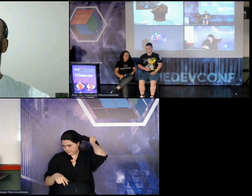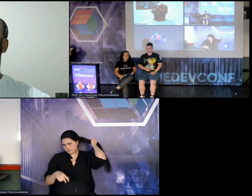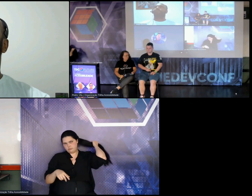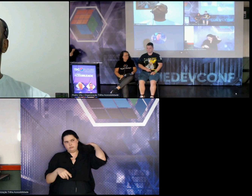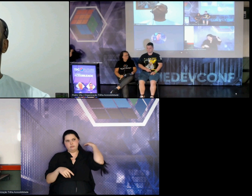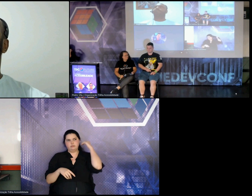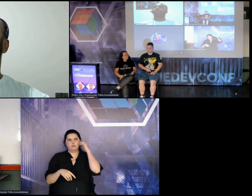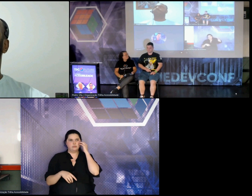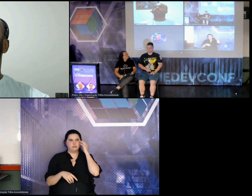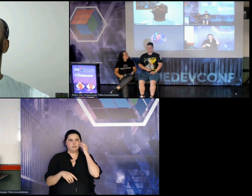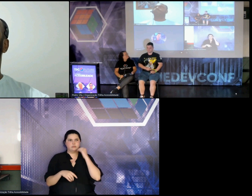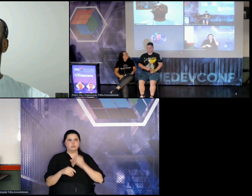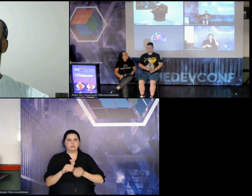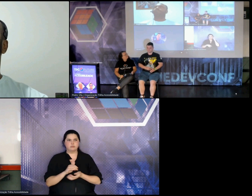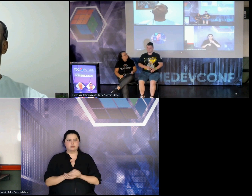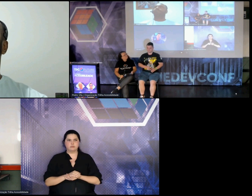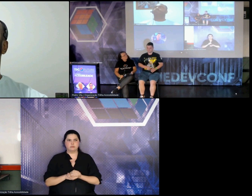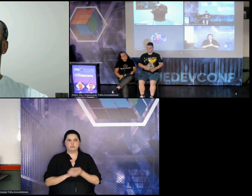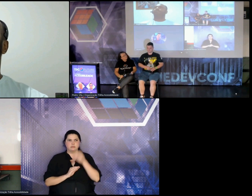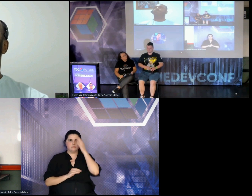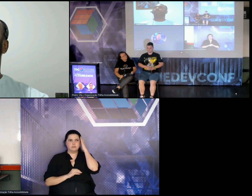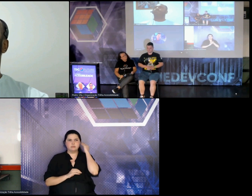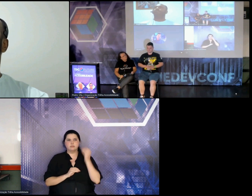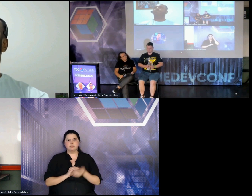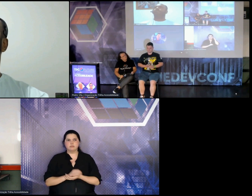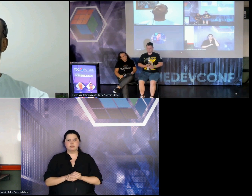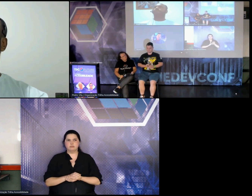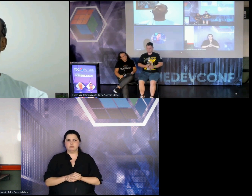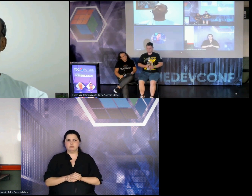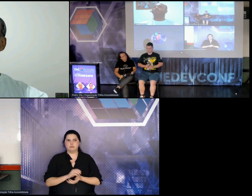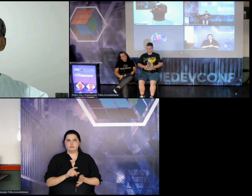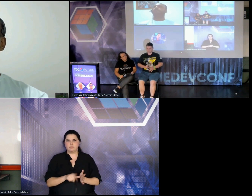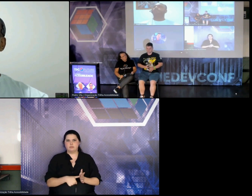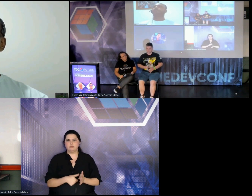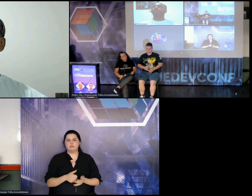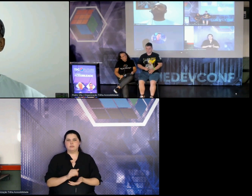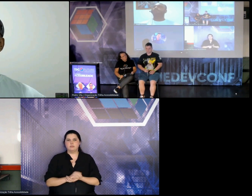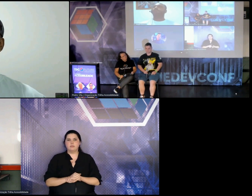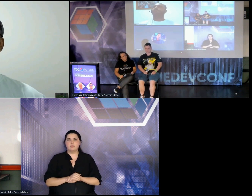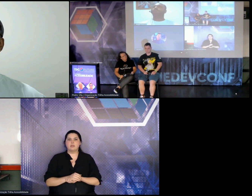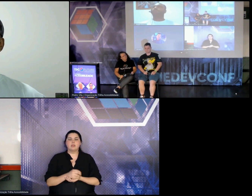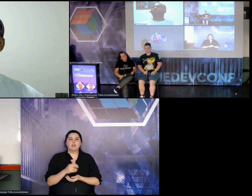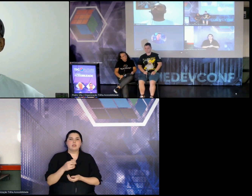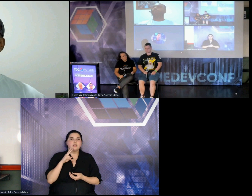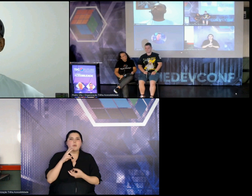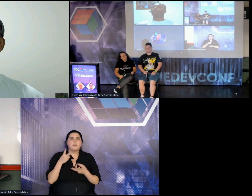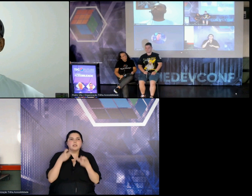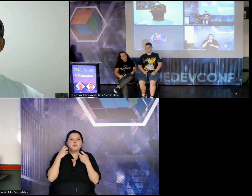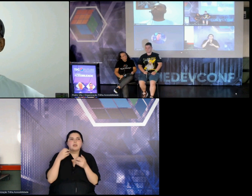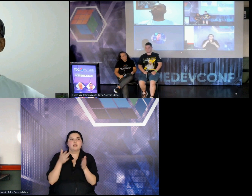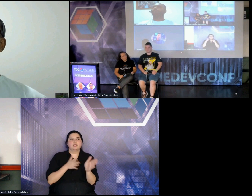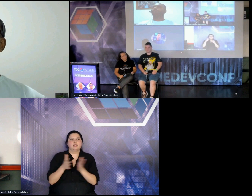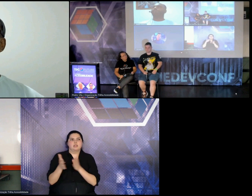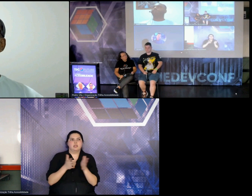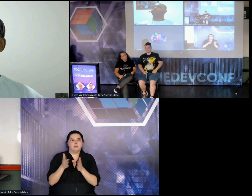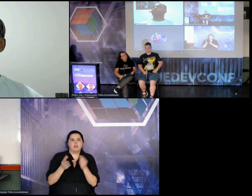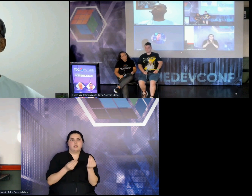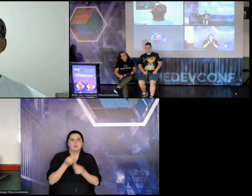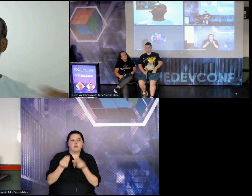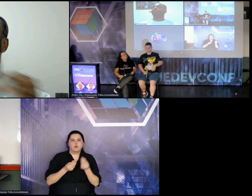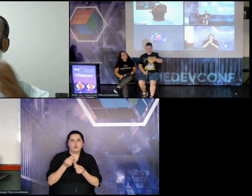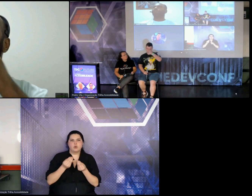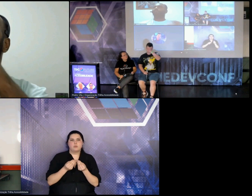É perfeito isso. Sobre não olhar a acessibilidade, né, como um gargalo